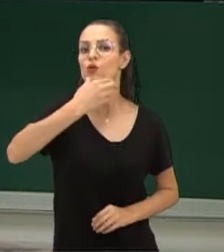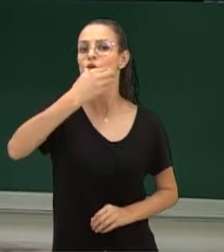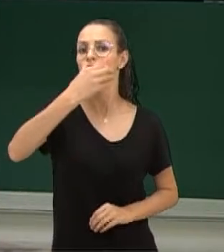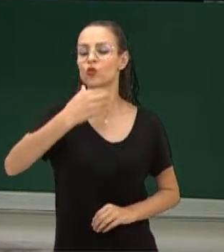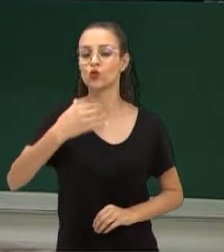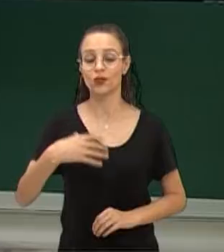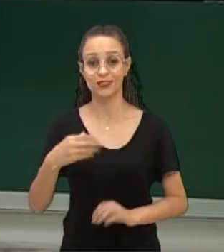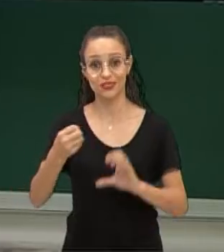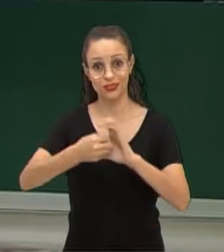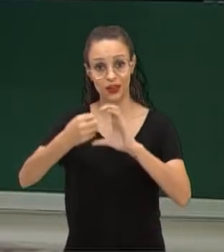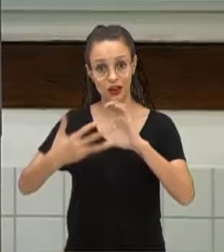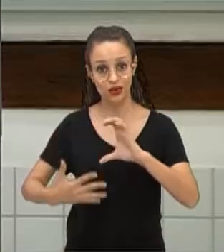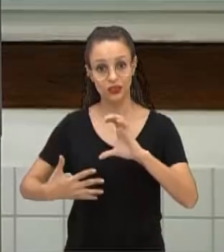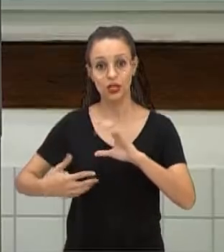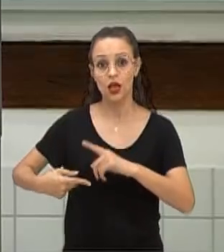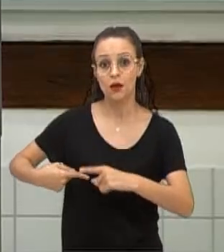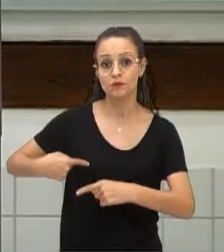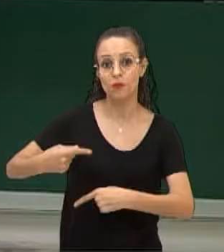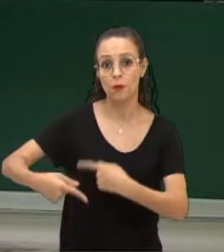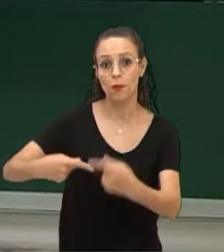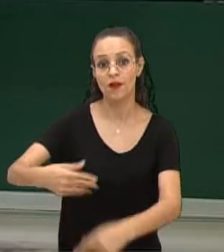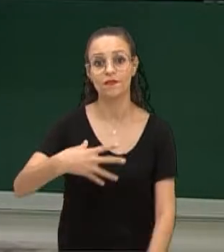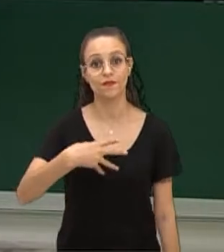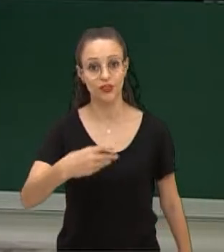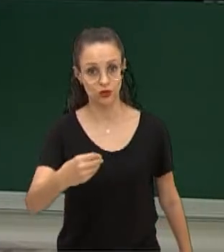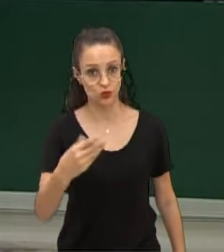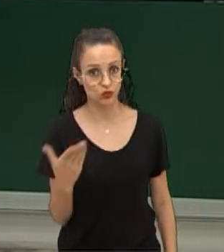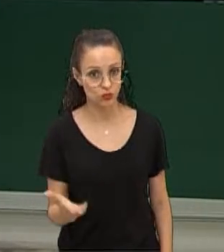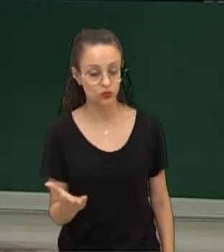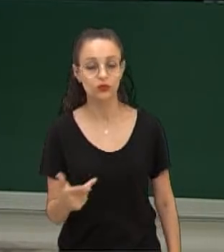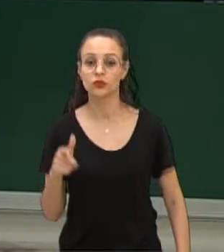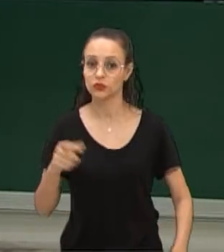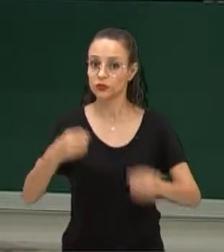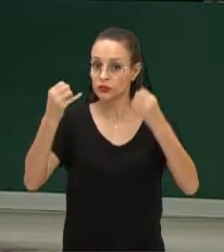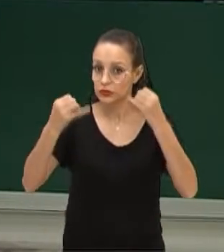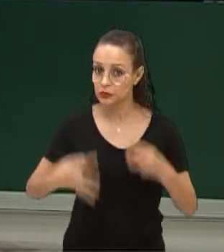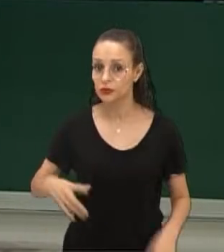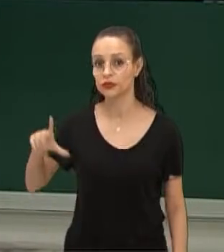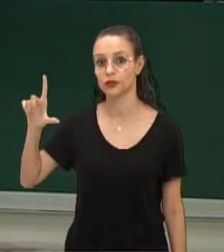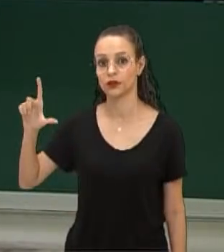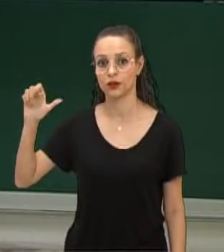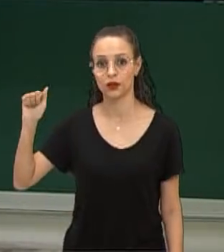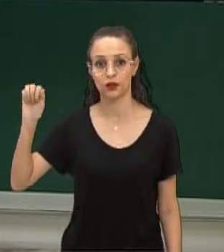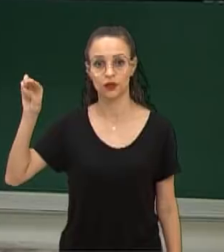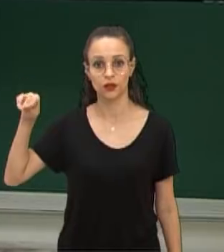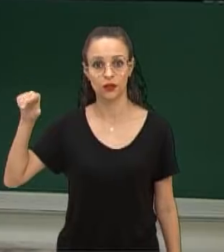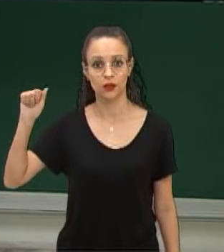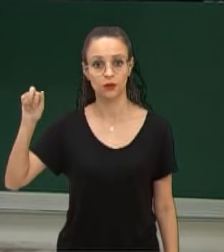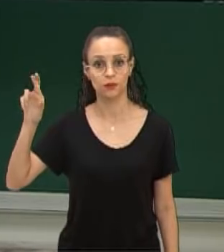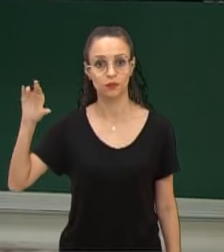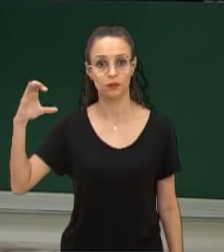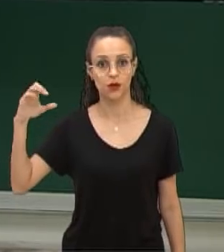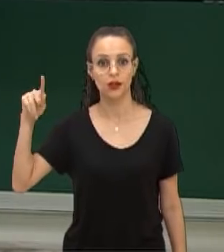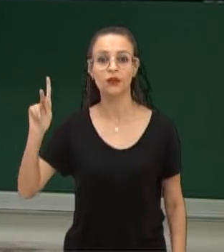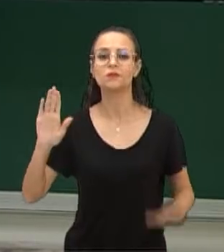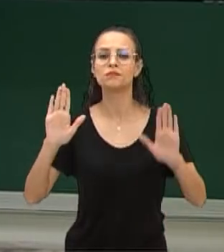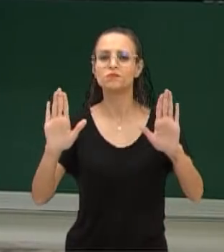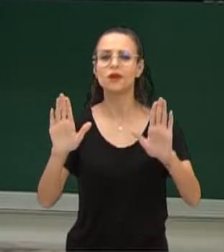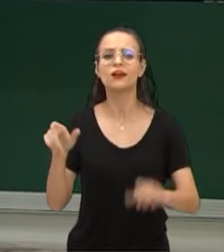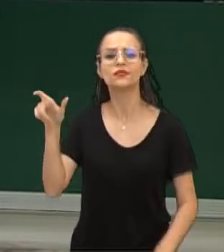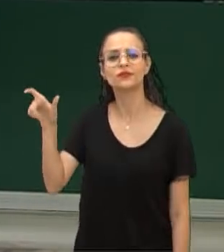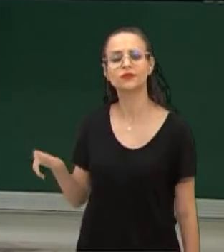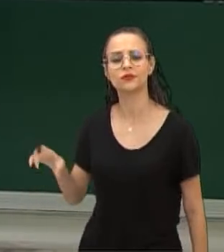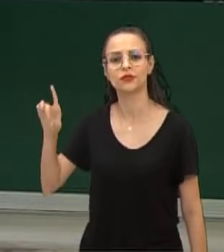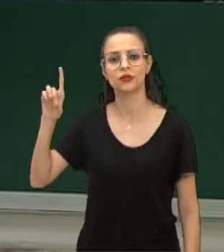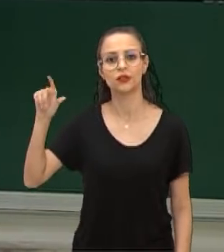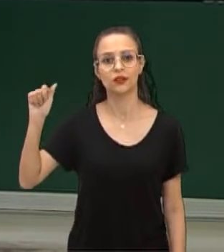essas características para os seus descendentes. Isso é o que explicava o Lamarck. E o Darwin? Como que o Darwin